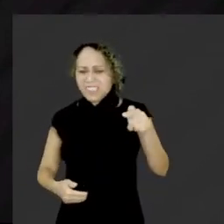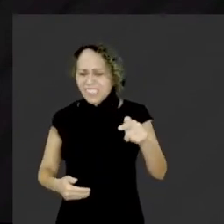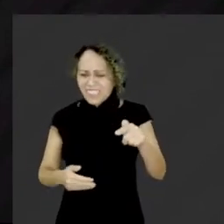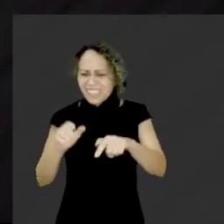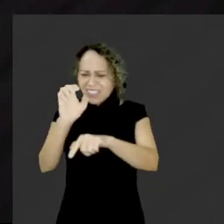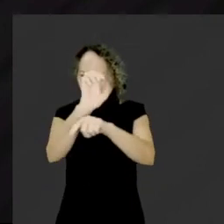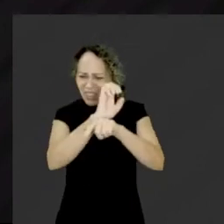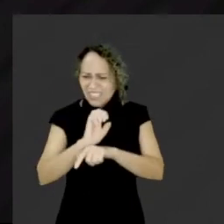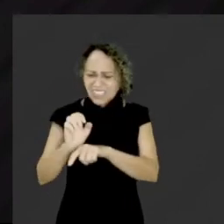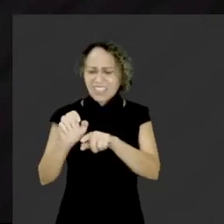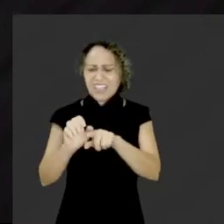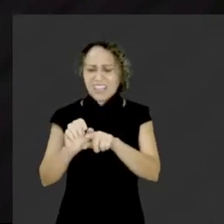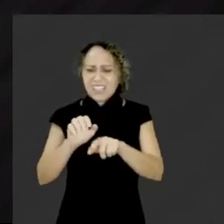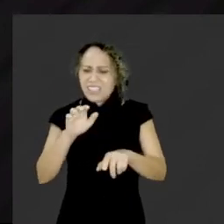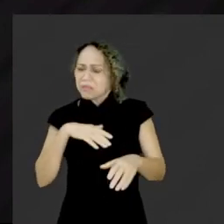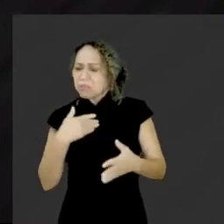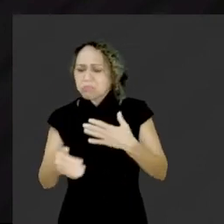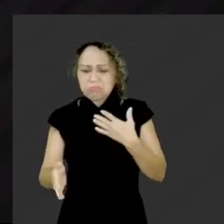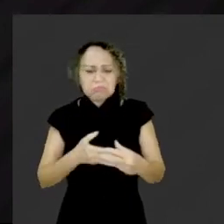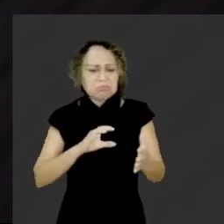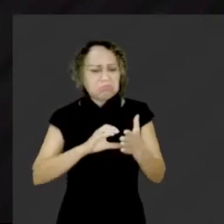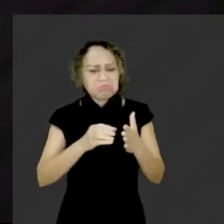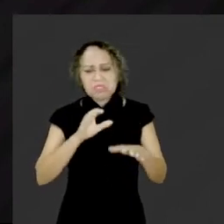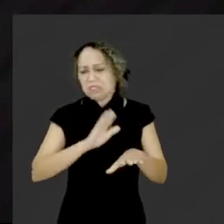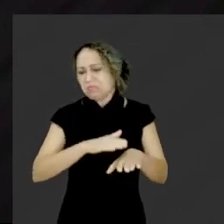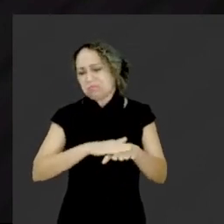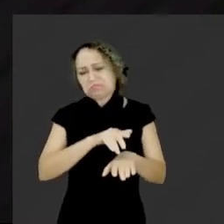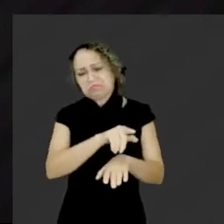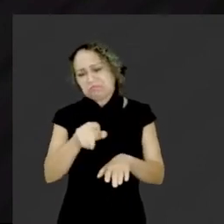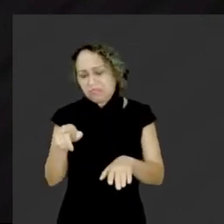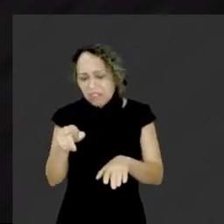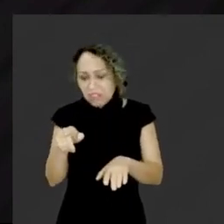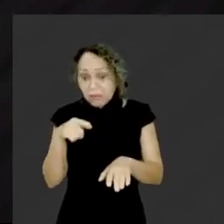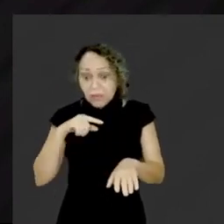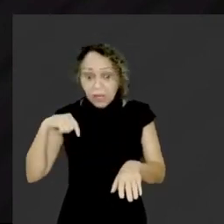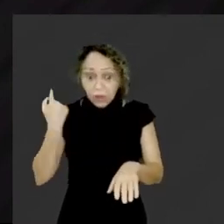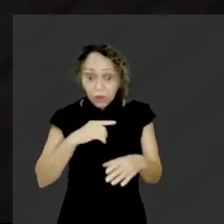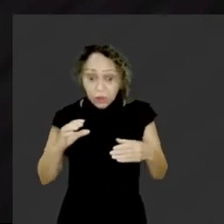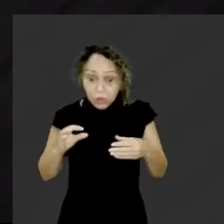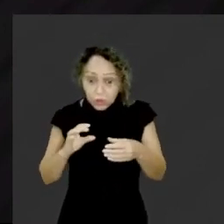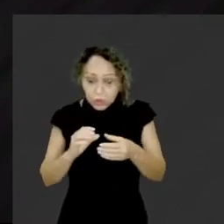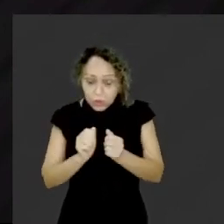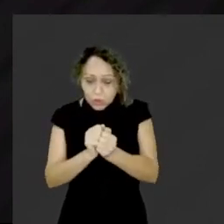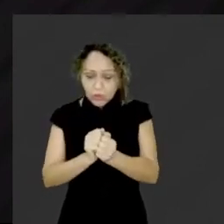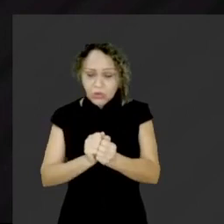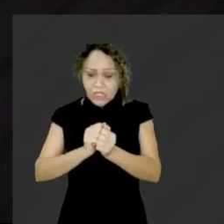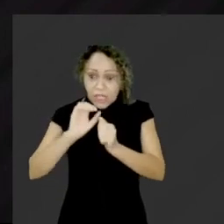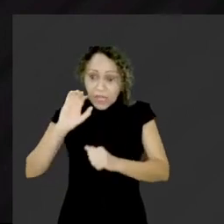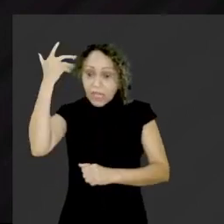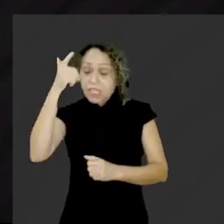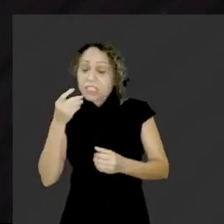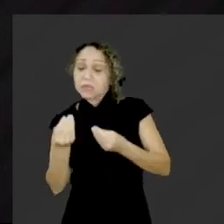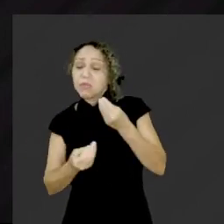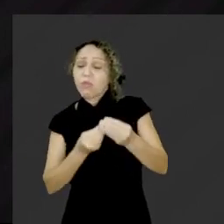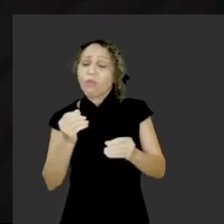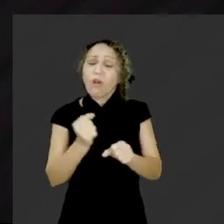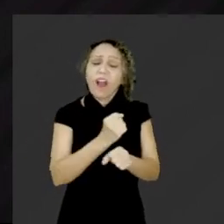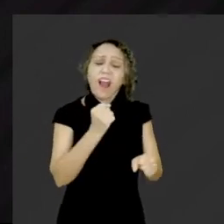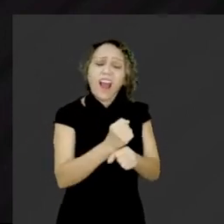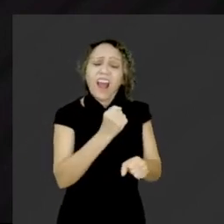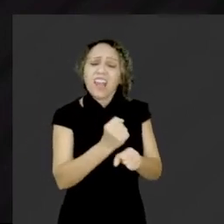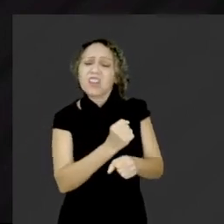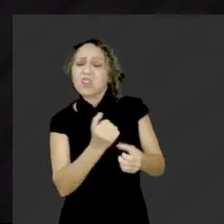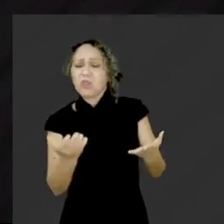segurança pública. Então, eu quero decidir isso junto com os governos. Portanto, eu vou fazer um alerta a quem é candidato ao